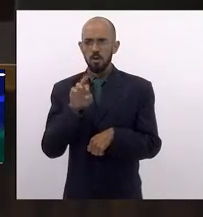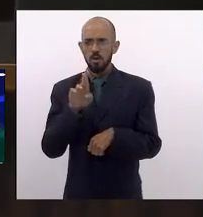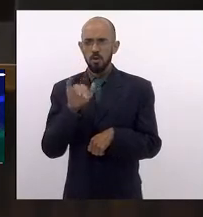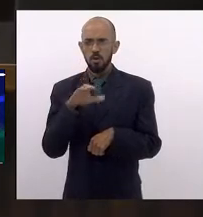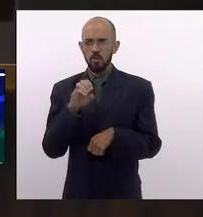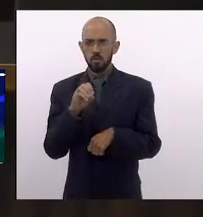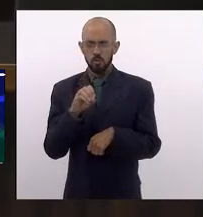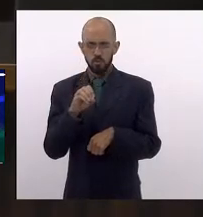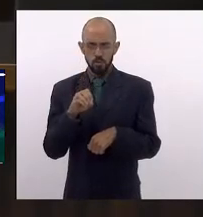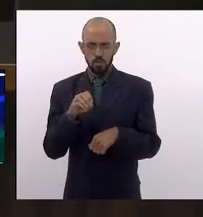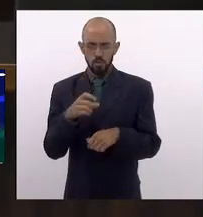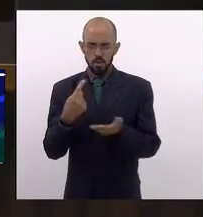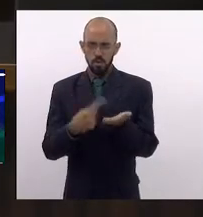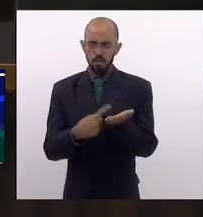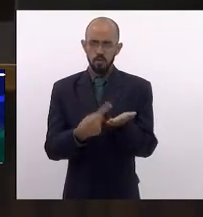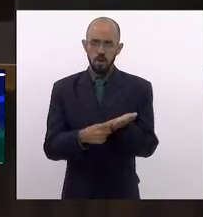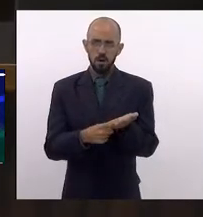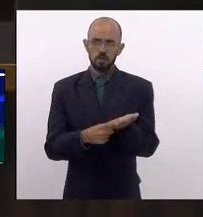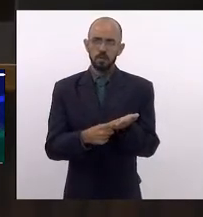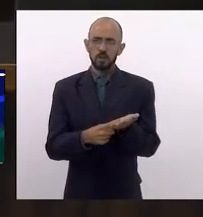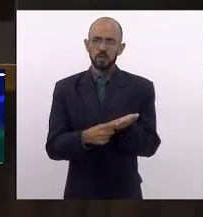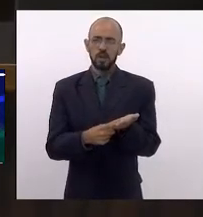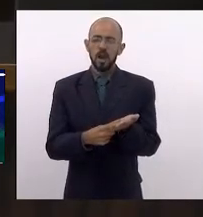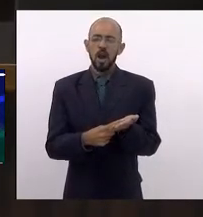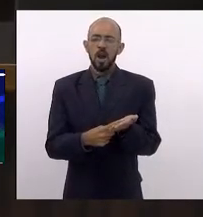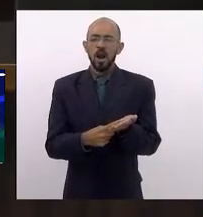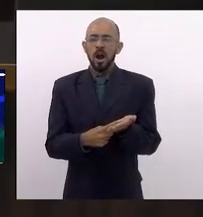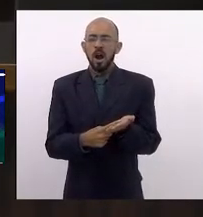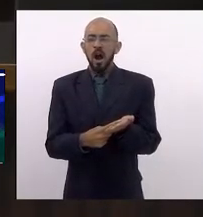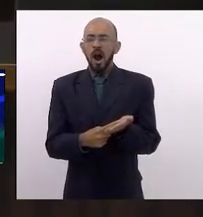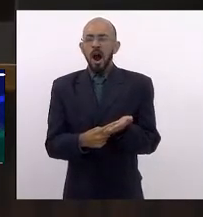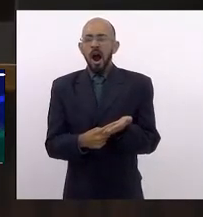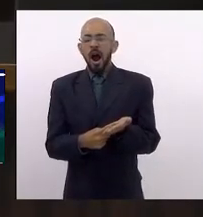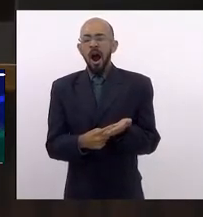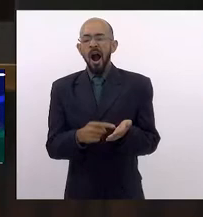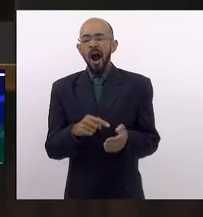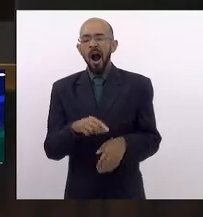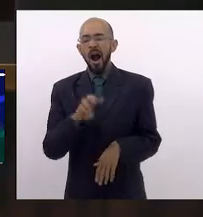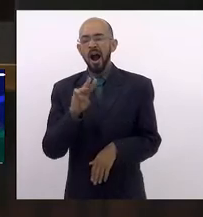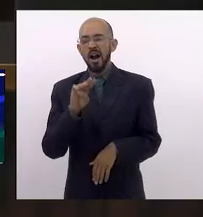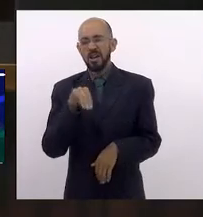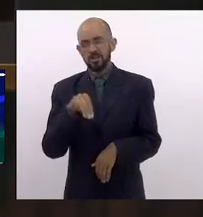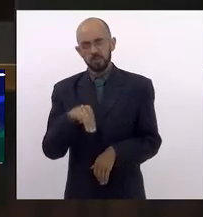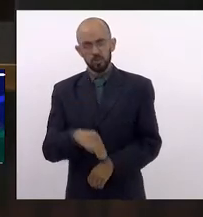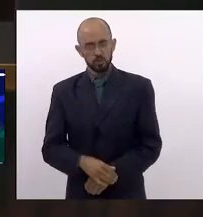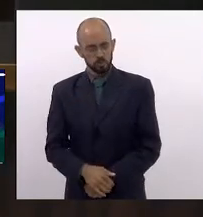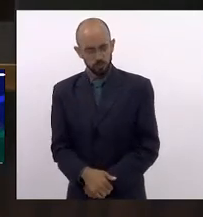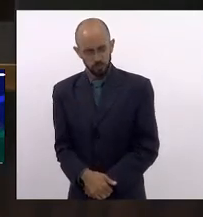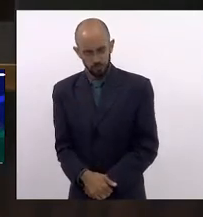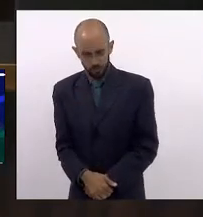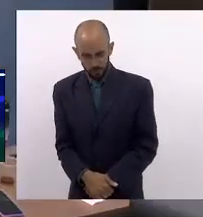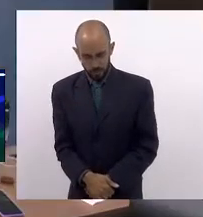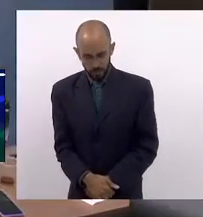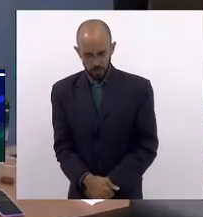conforme nós fizemos aqui o acordo de procedimento cada um terá três minutos